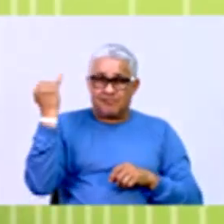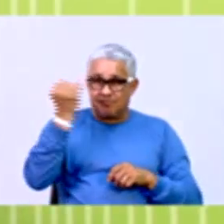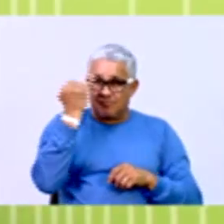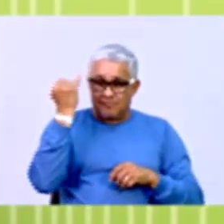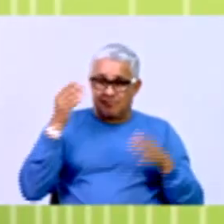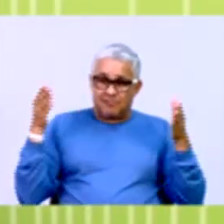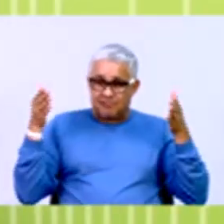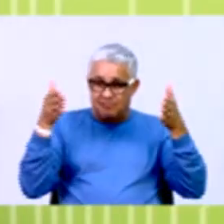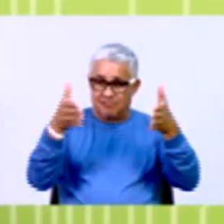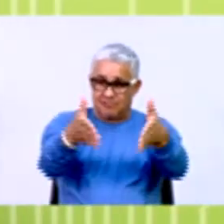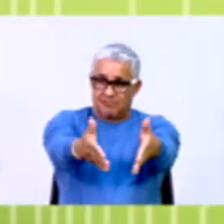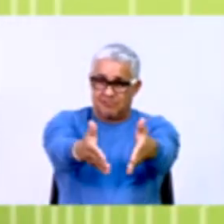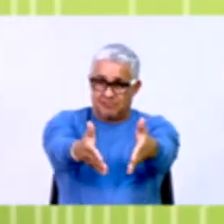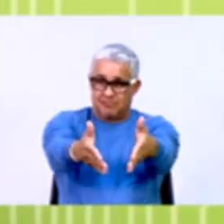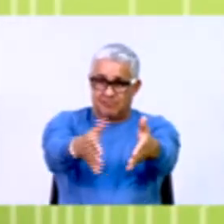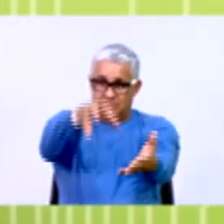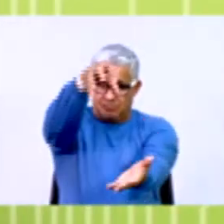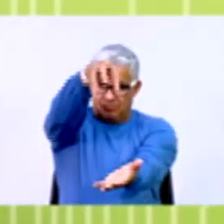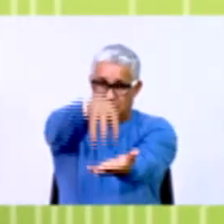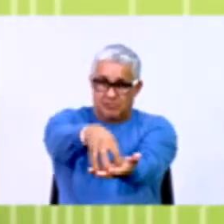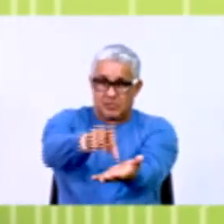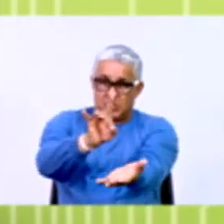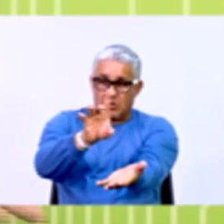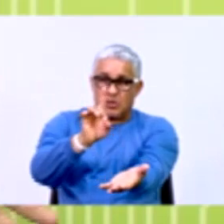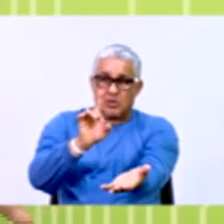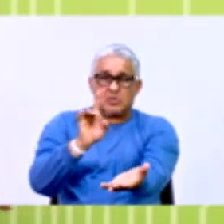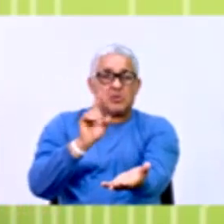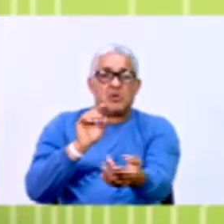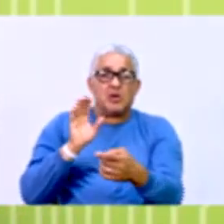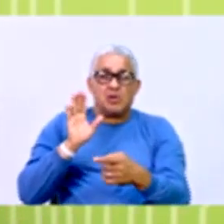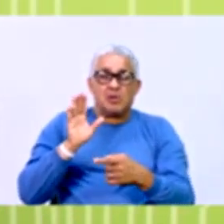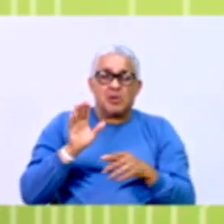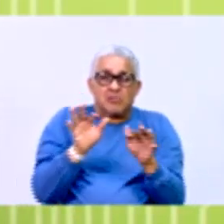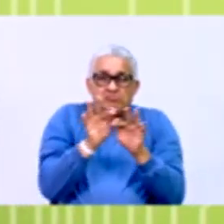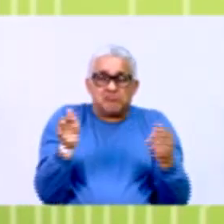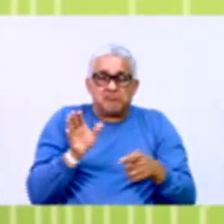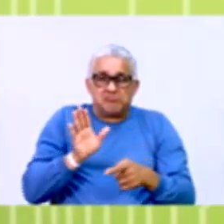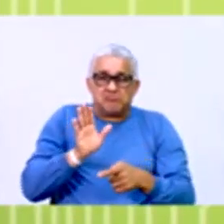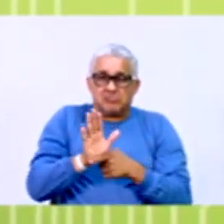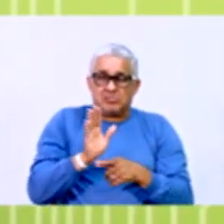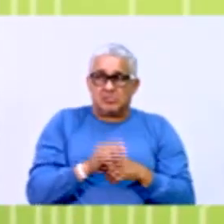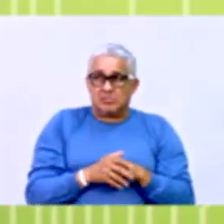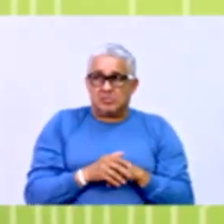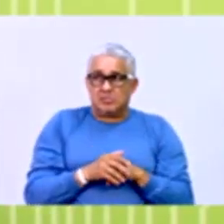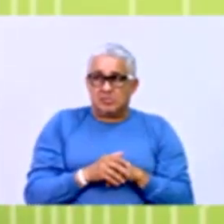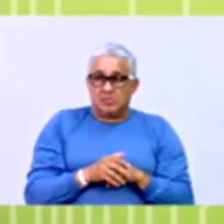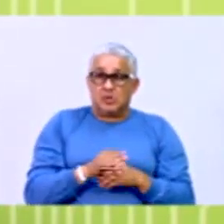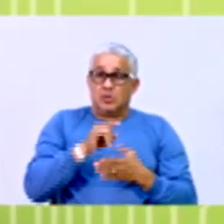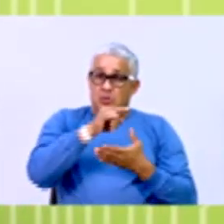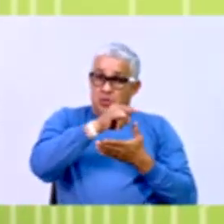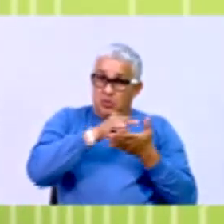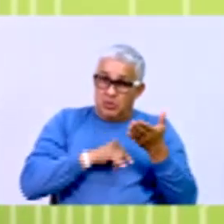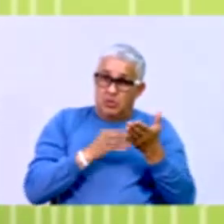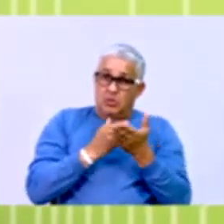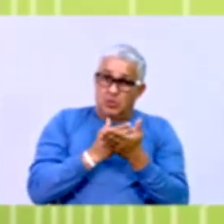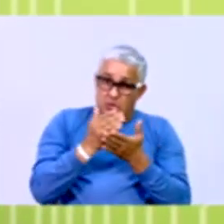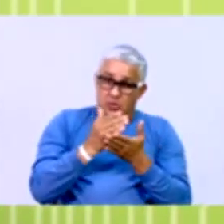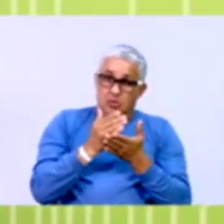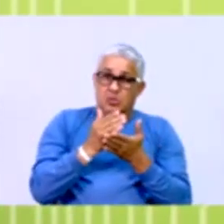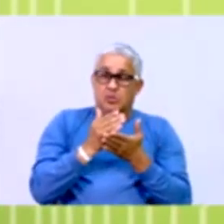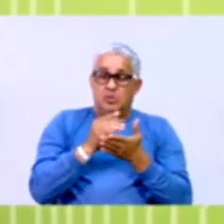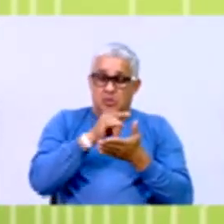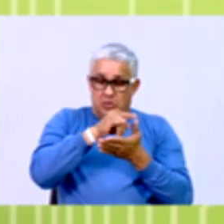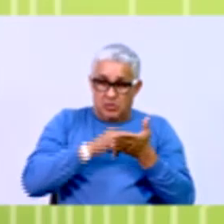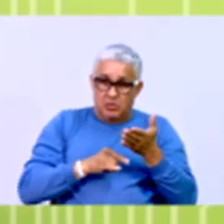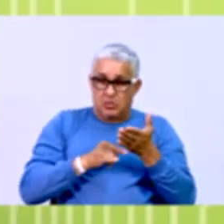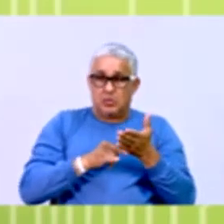central dentro da auditoria, ele era apenas um coadjuvante. A partir dos documentos de entrada e saída